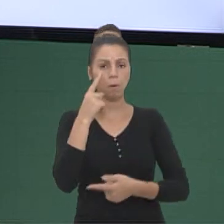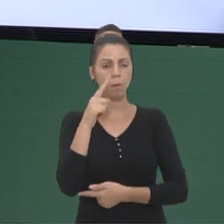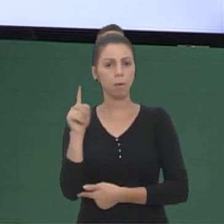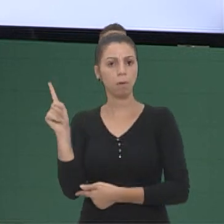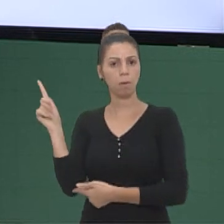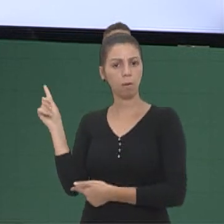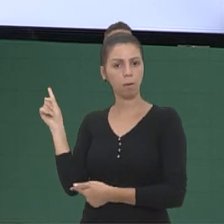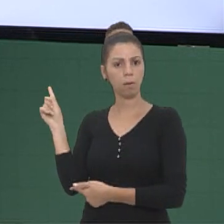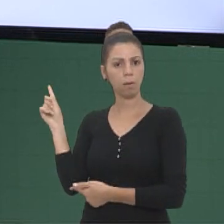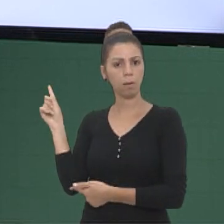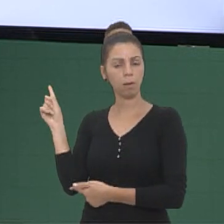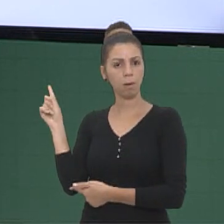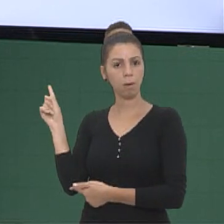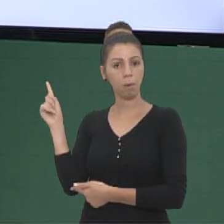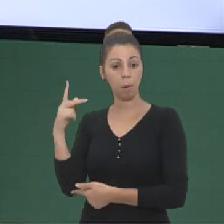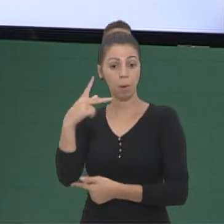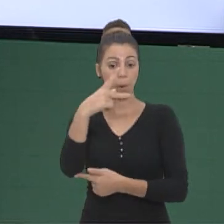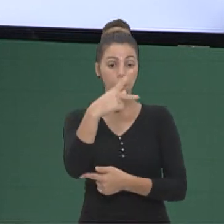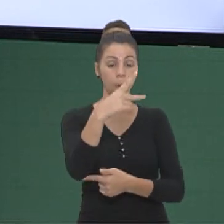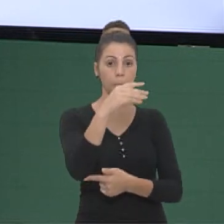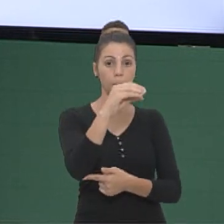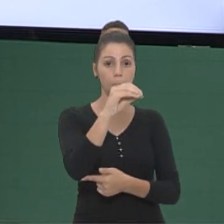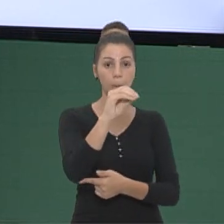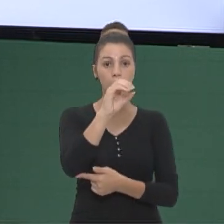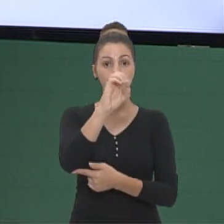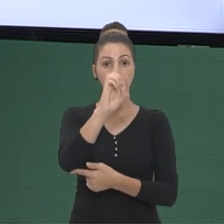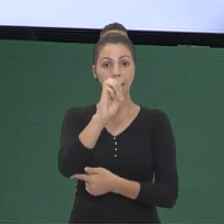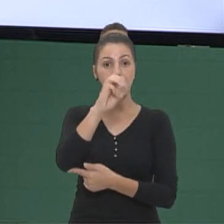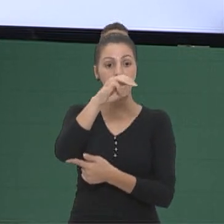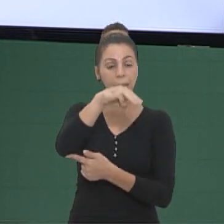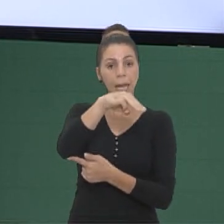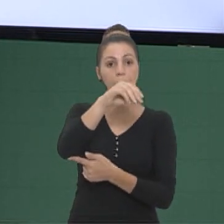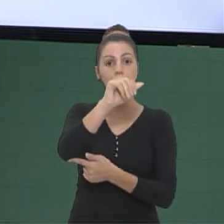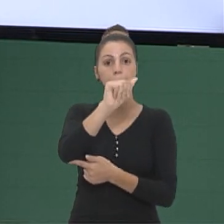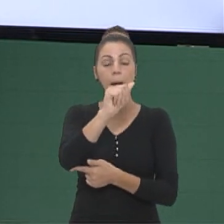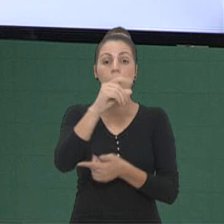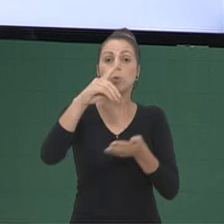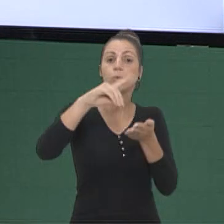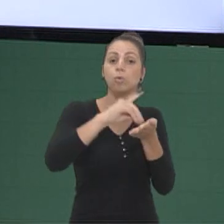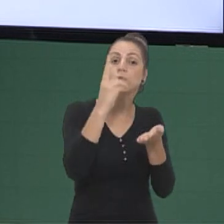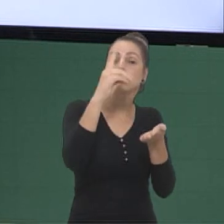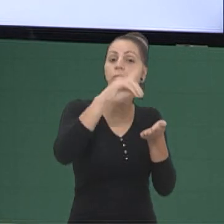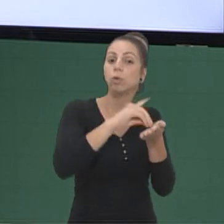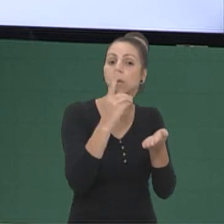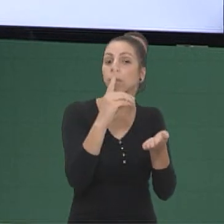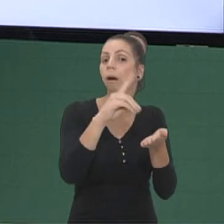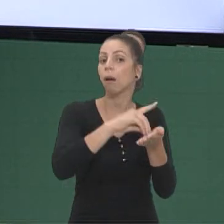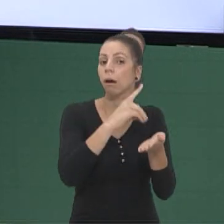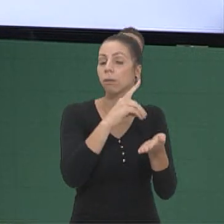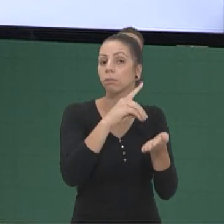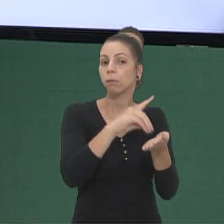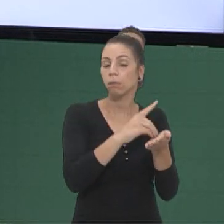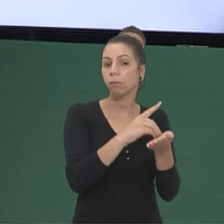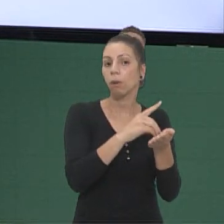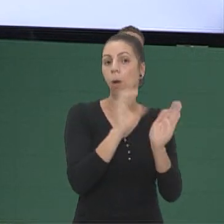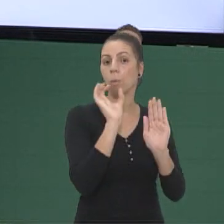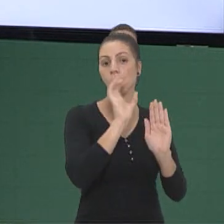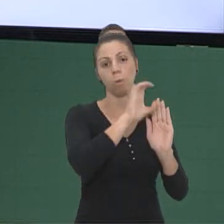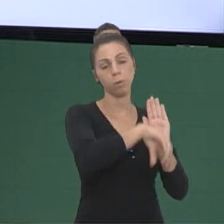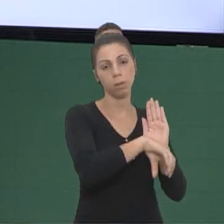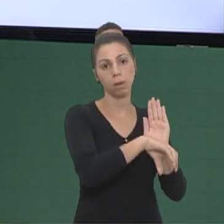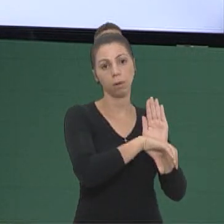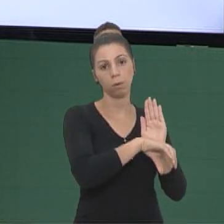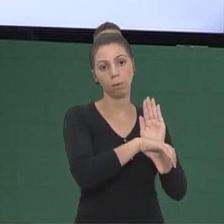buscando uma definição do dicionário. Provavelmente outras teorias da questão da literatura, os pesquisadores vão trazer